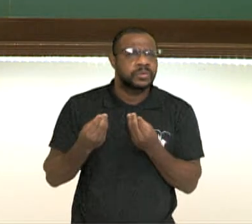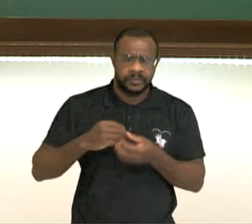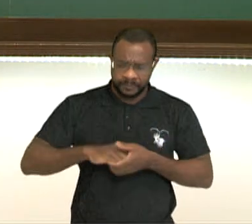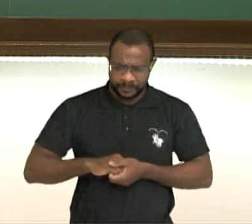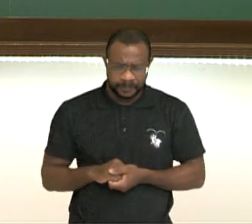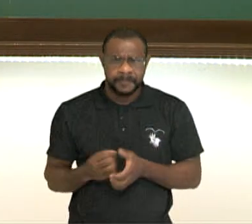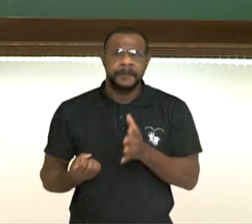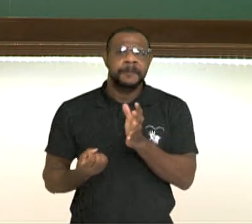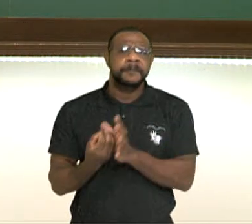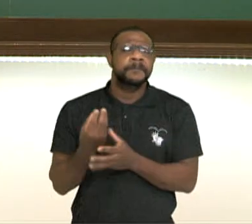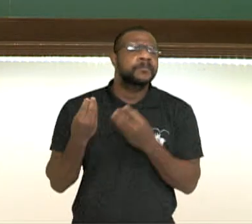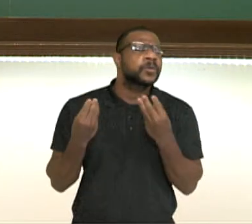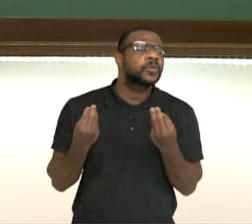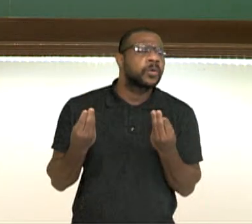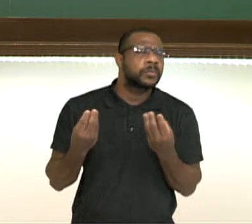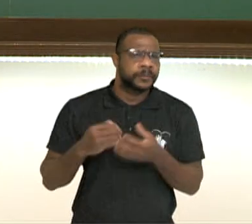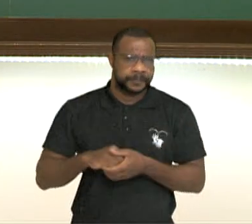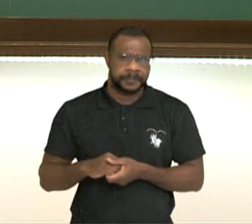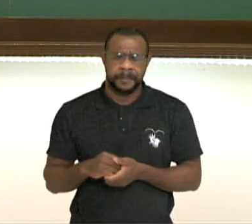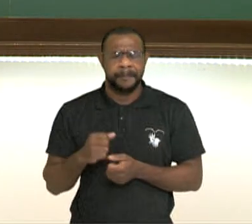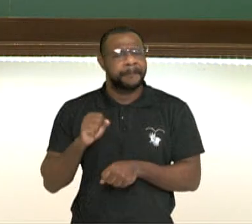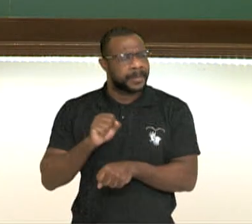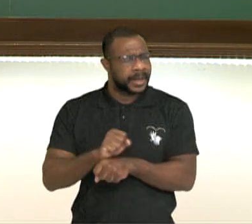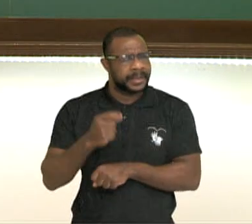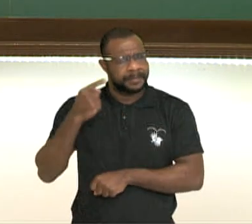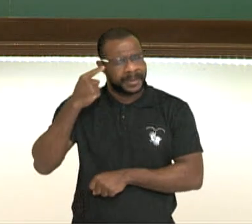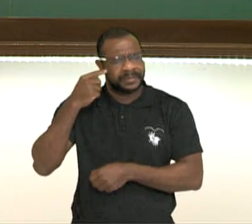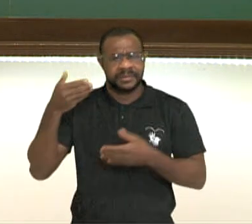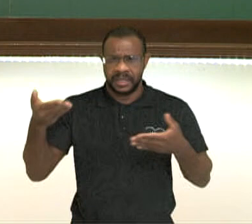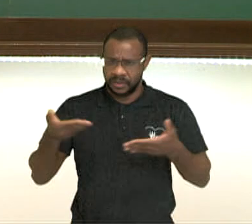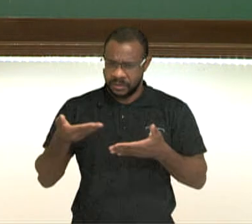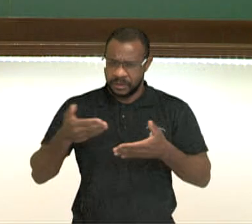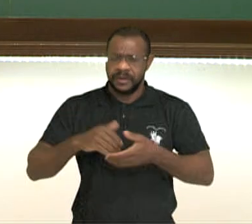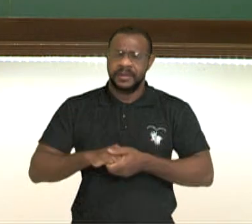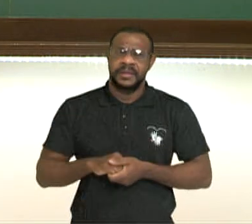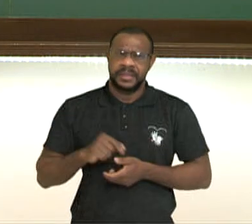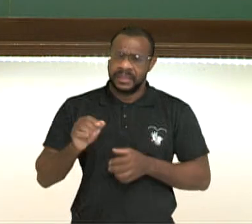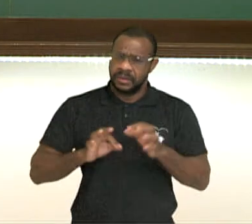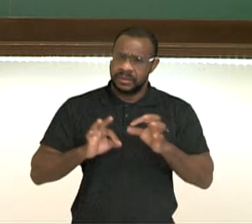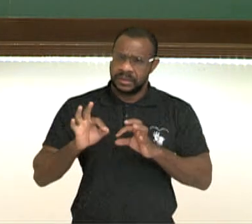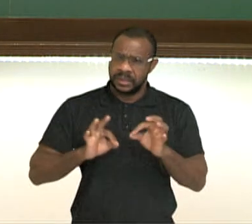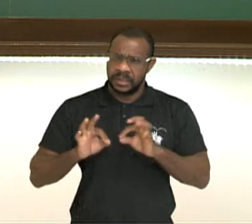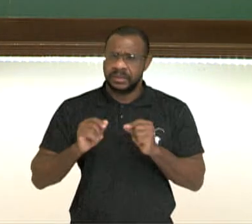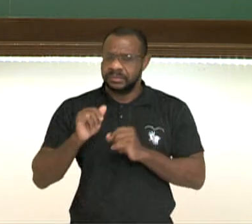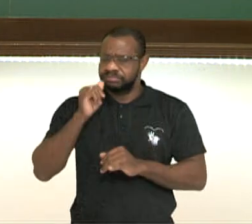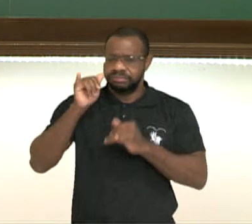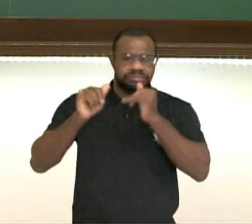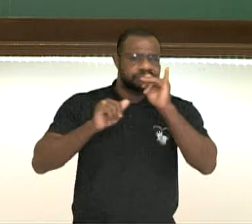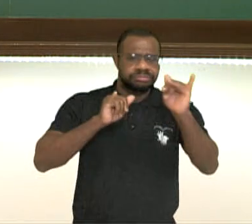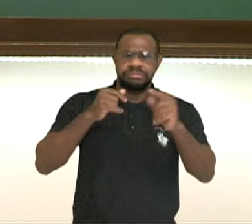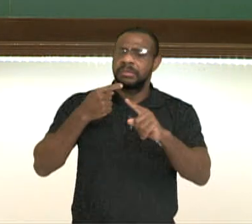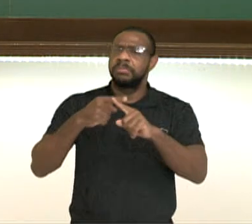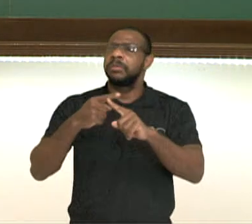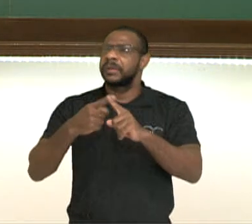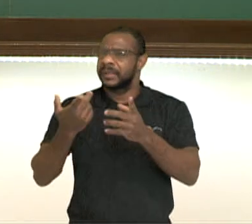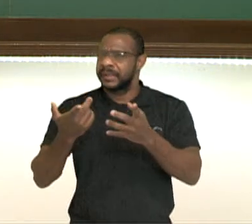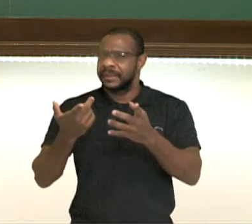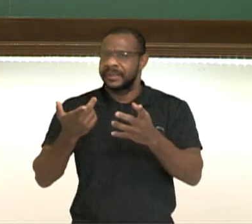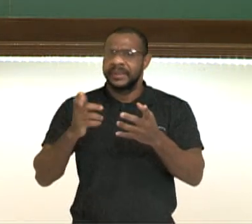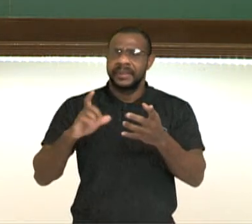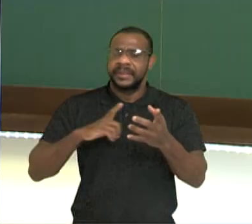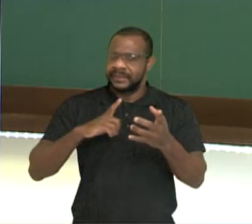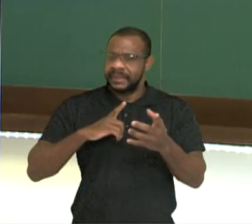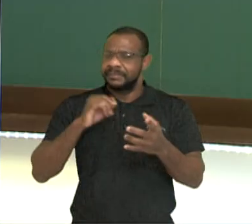de energia? Então eu quero que você pense um pouquinho nessa organização das fontes de energia na sua vida. E